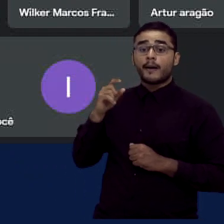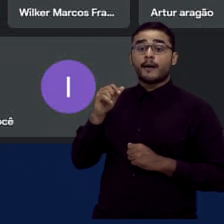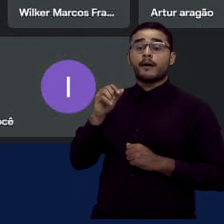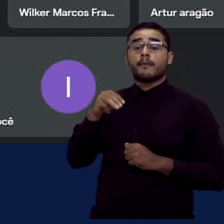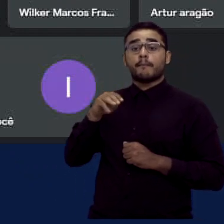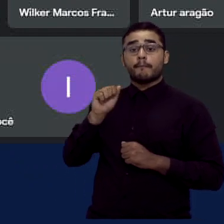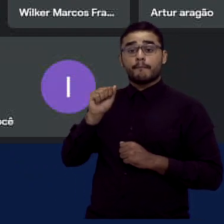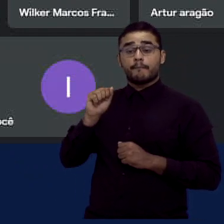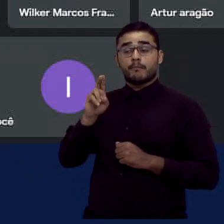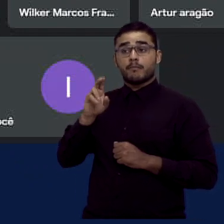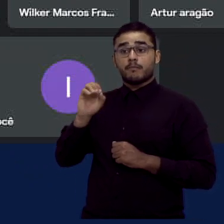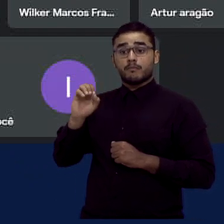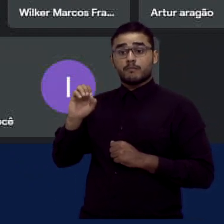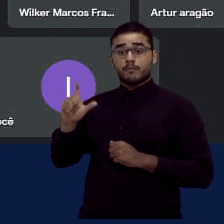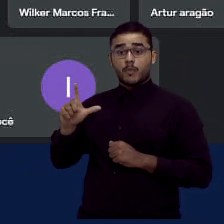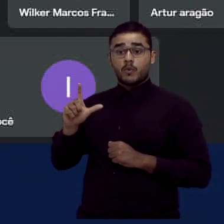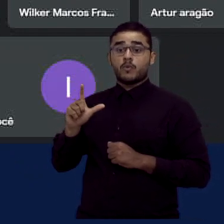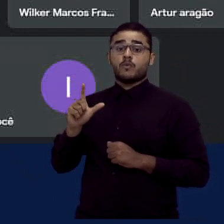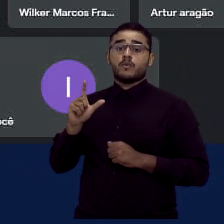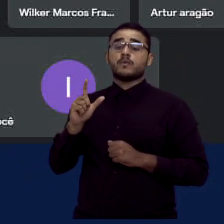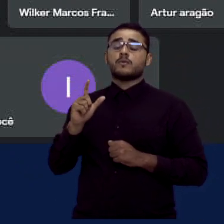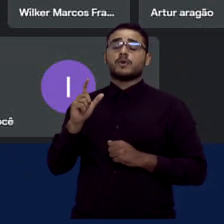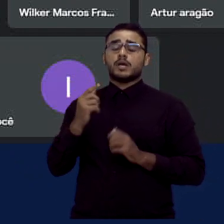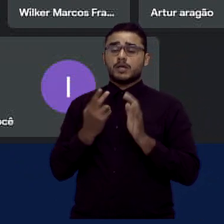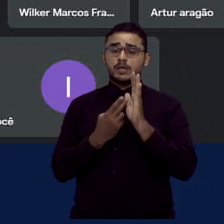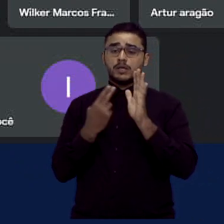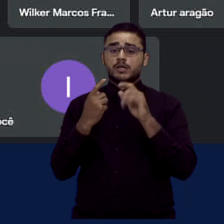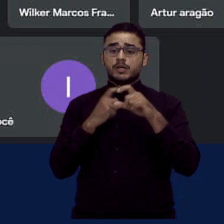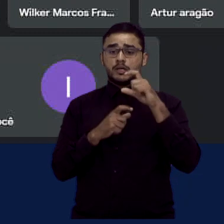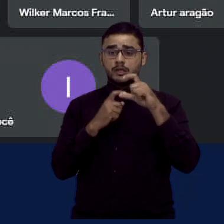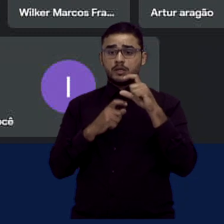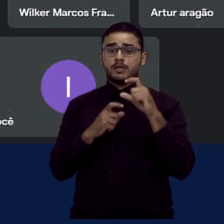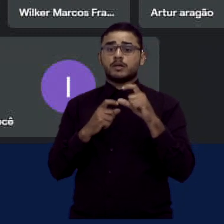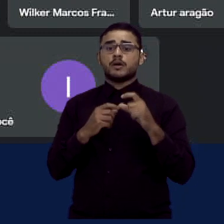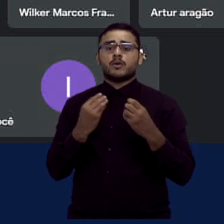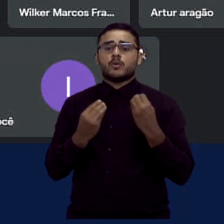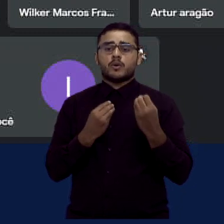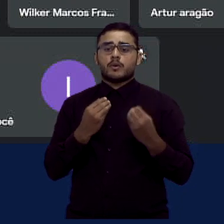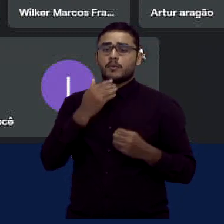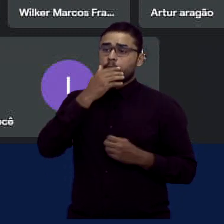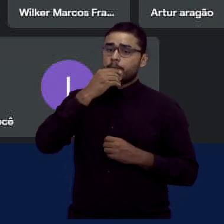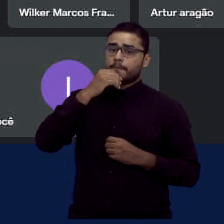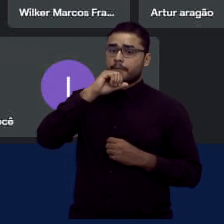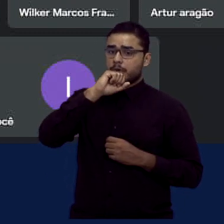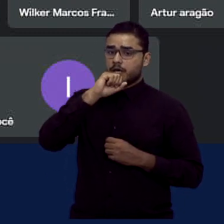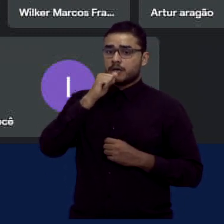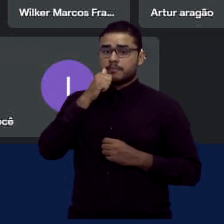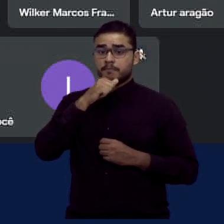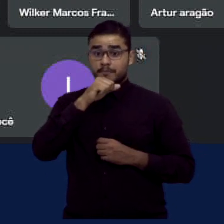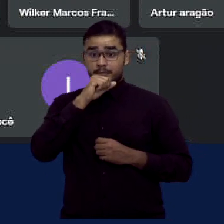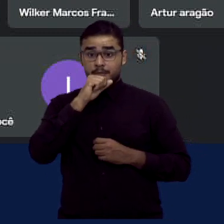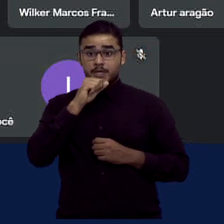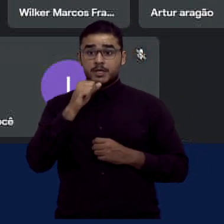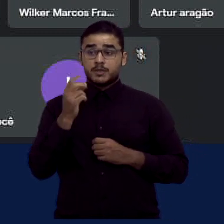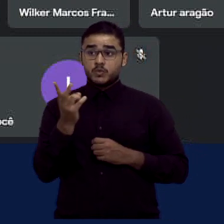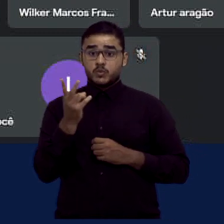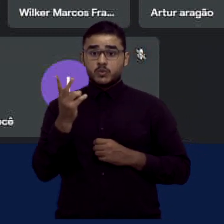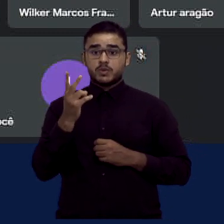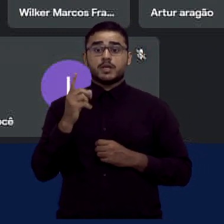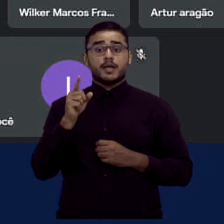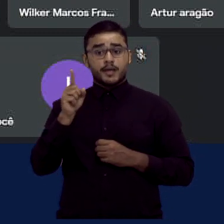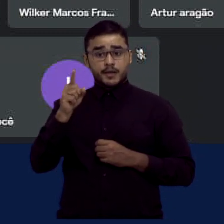ele descreve como o pai e a mãe dele sobreviveram durante a Segunda Guerra Mundial. Eles eram